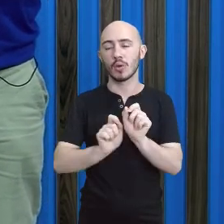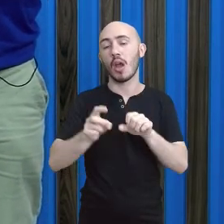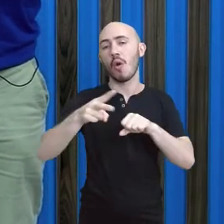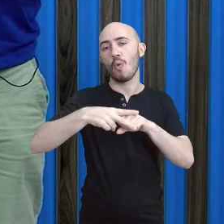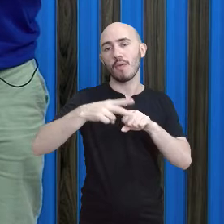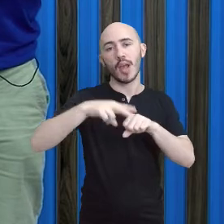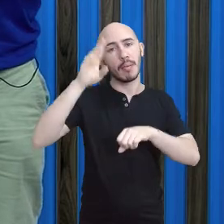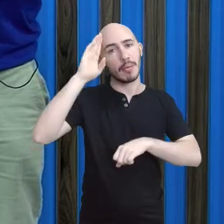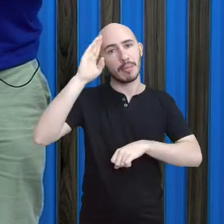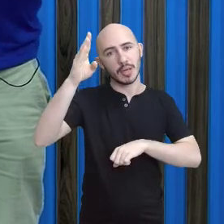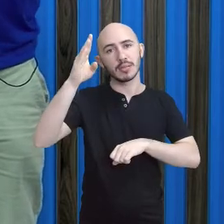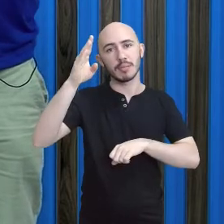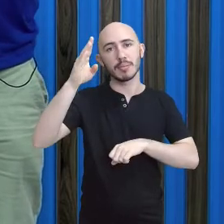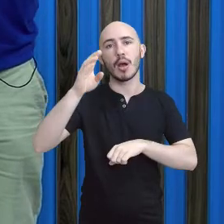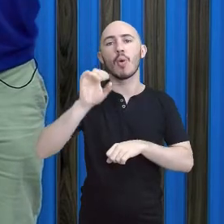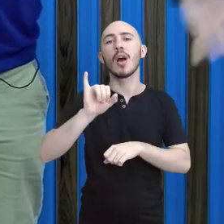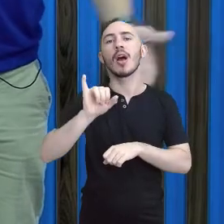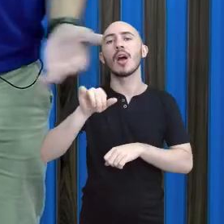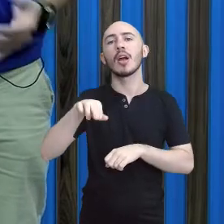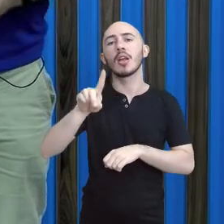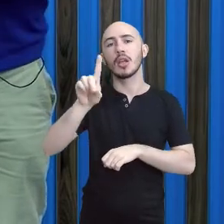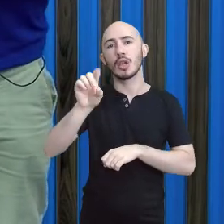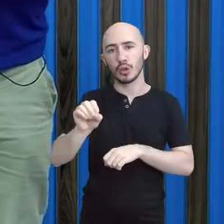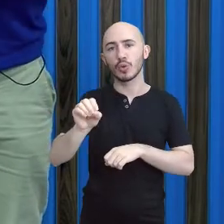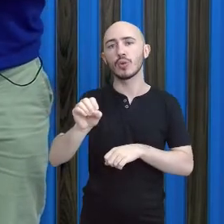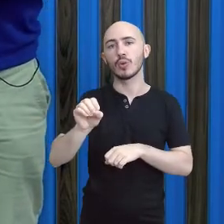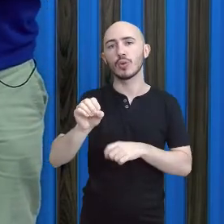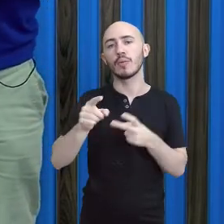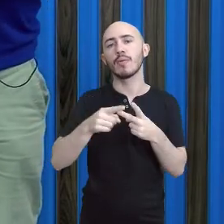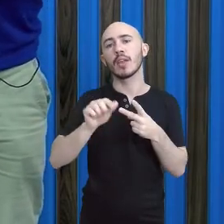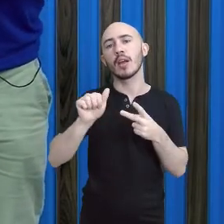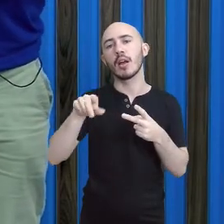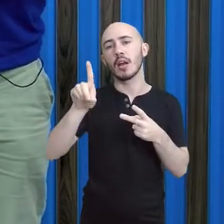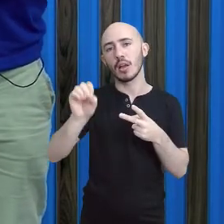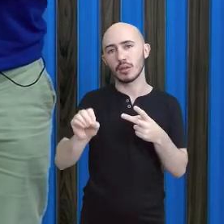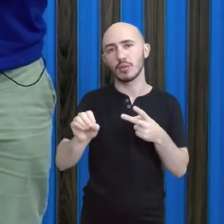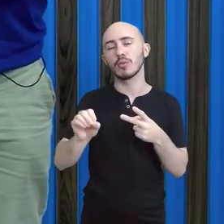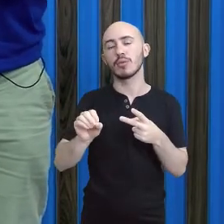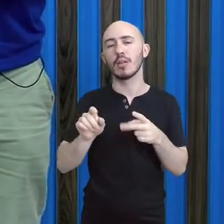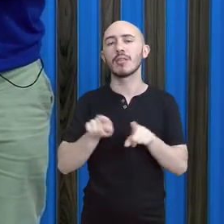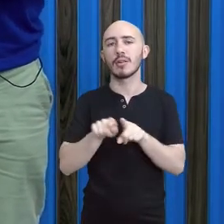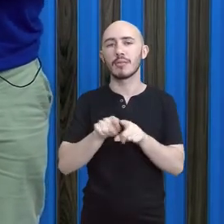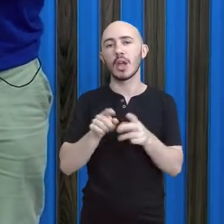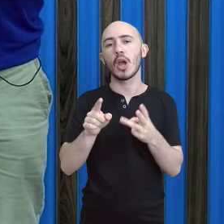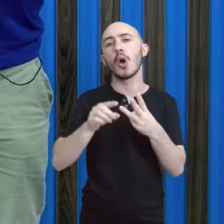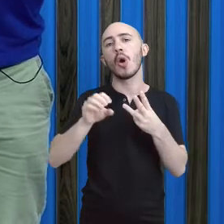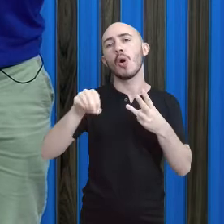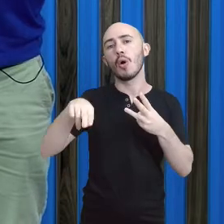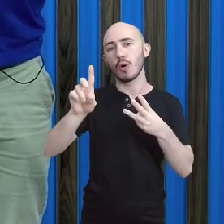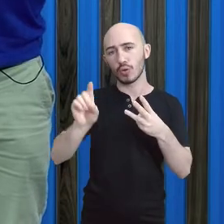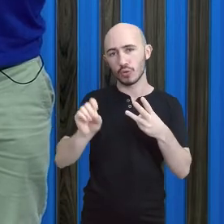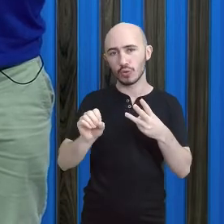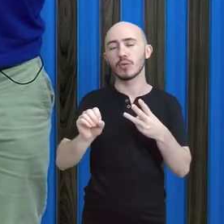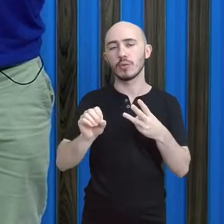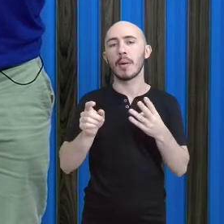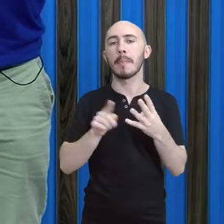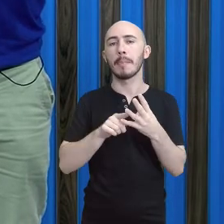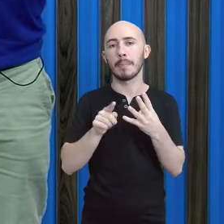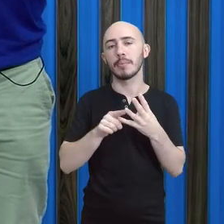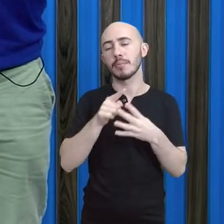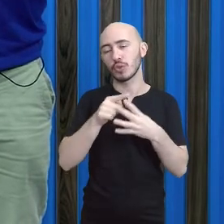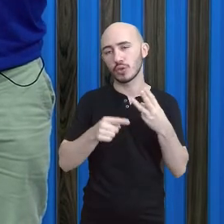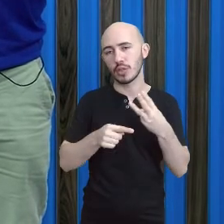principal, ando, endo, indo, eventualmente o ondo também, de pondo, né? O sol está se pondo, por exemplo. Então,